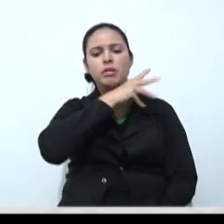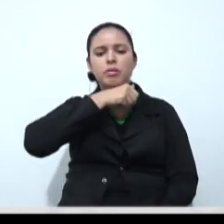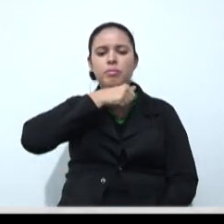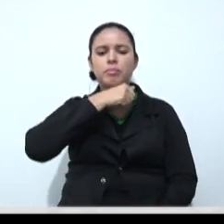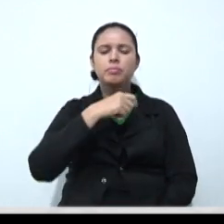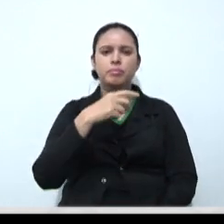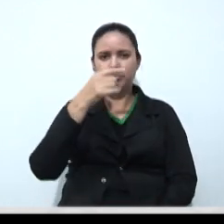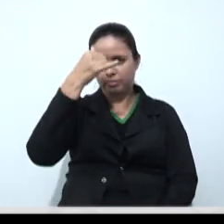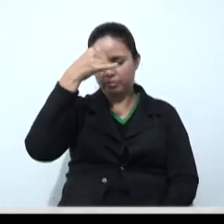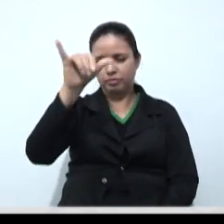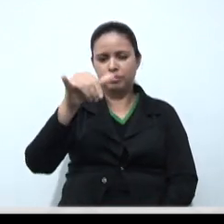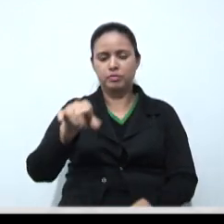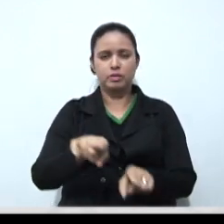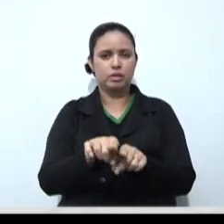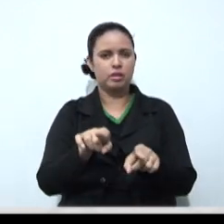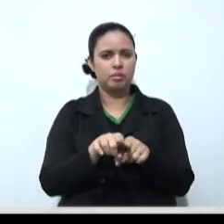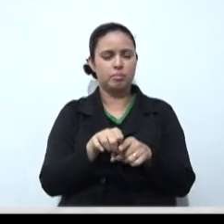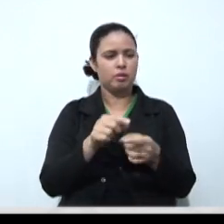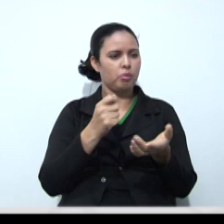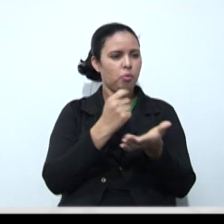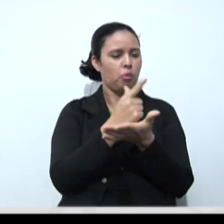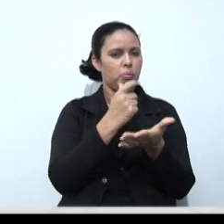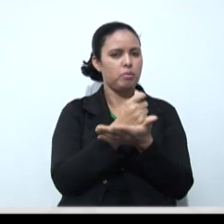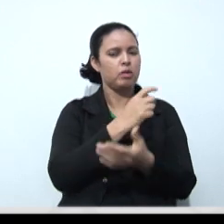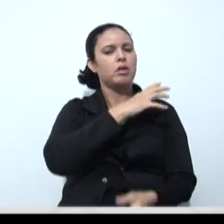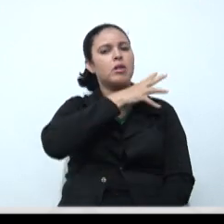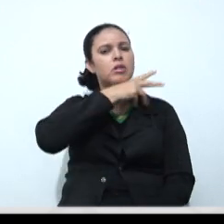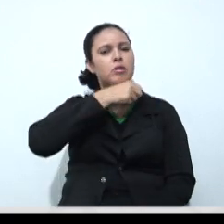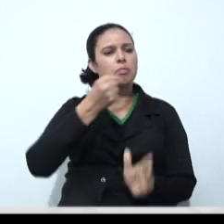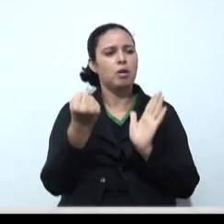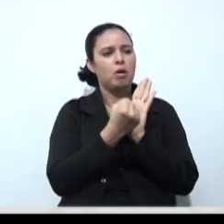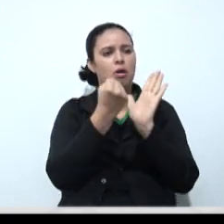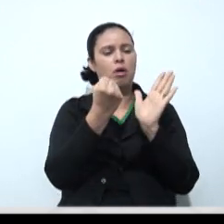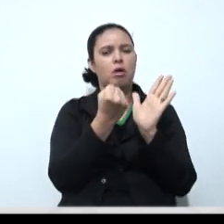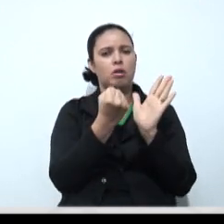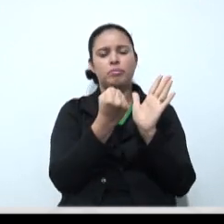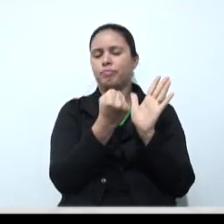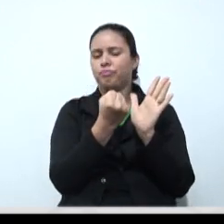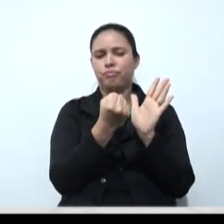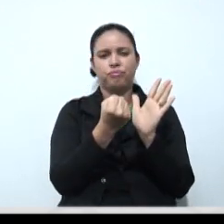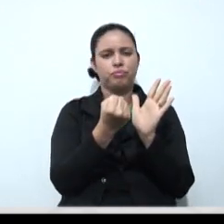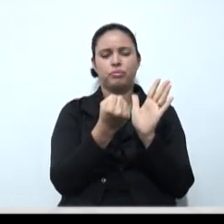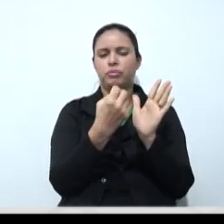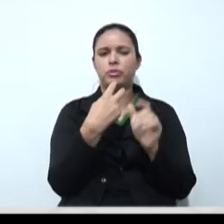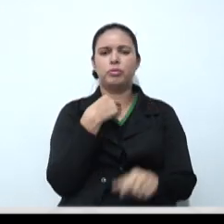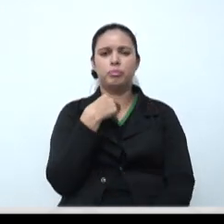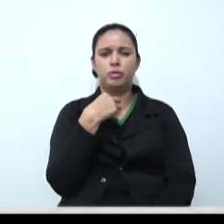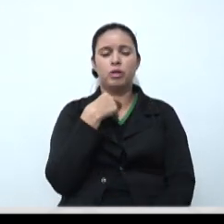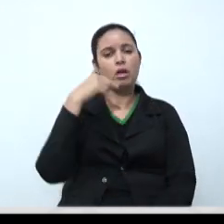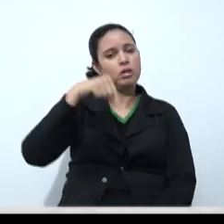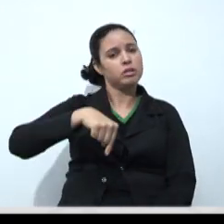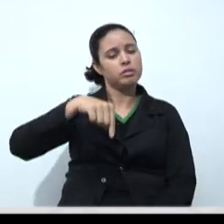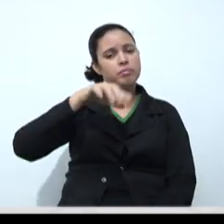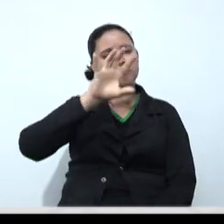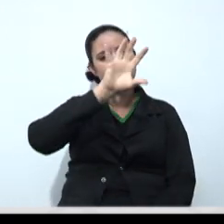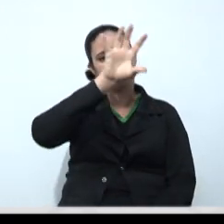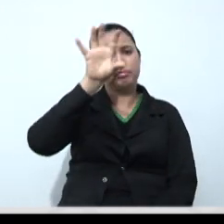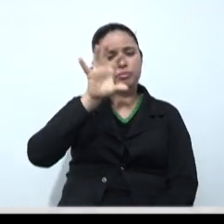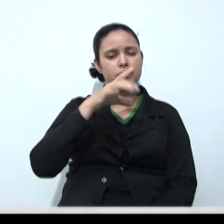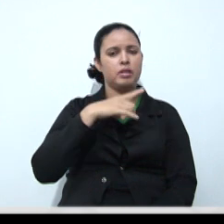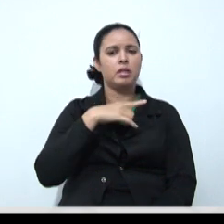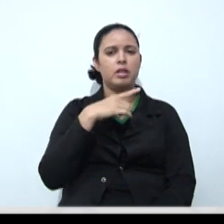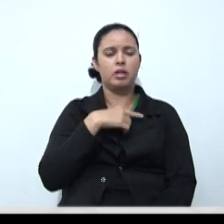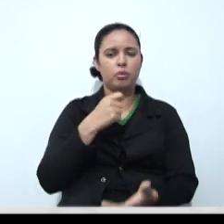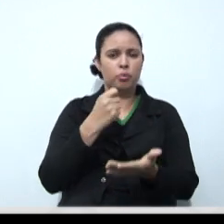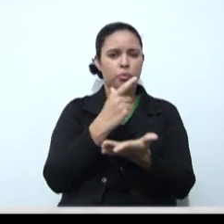é nunca comprar animais silvestres sem registro. Nós sabemos que aqui na nossa região existe muito essa situação de